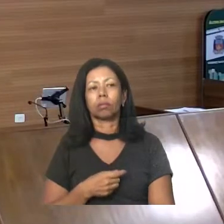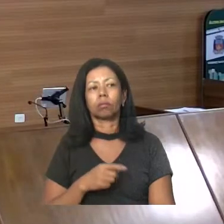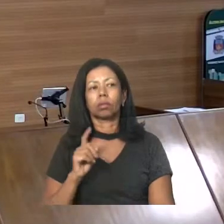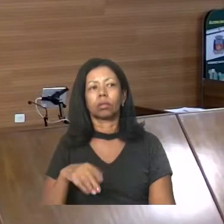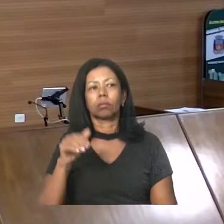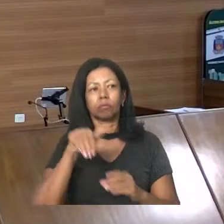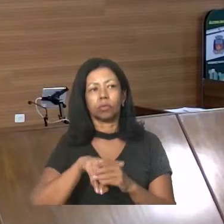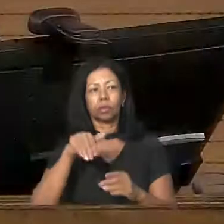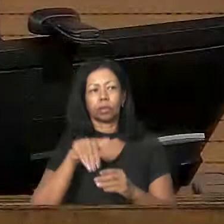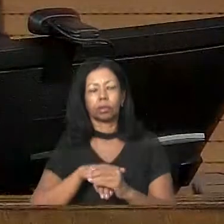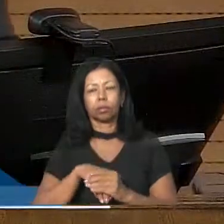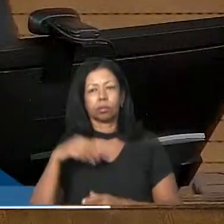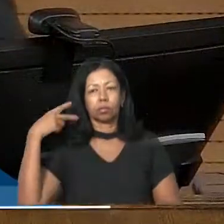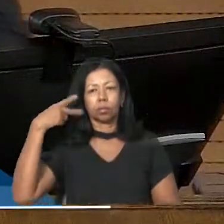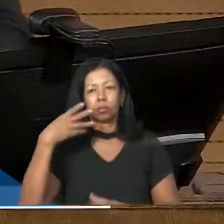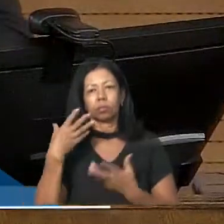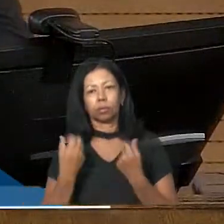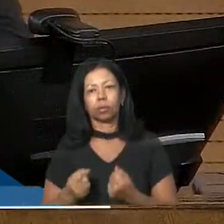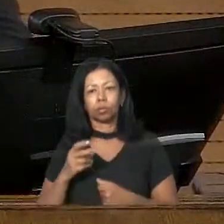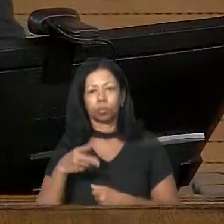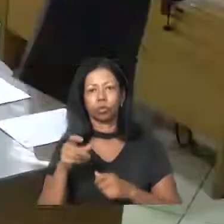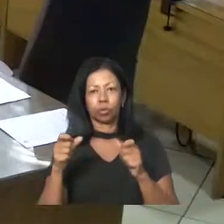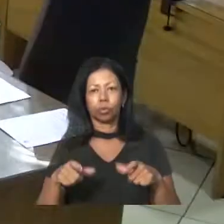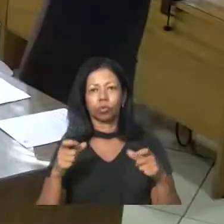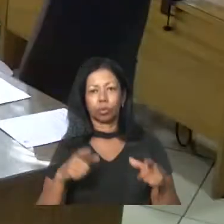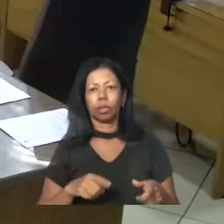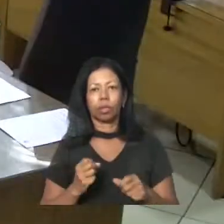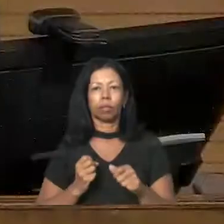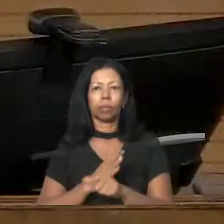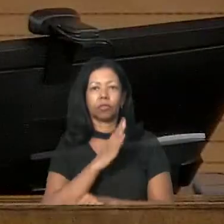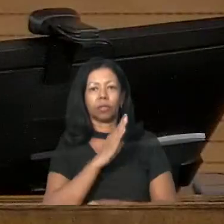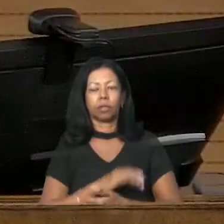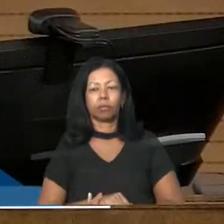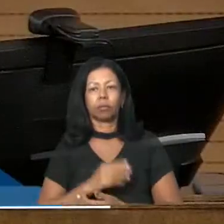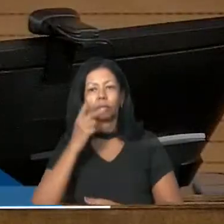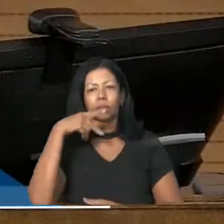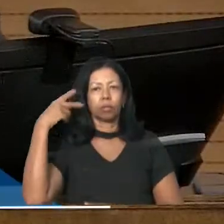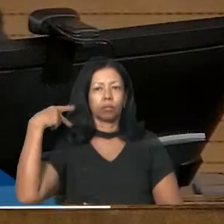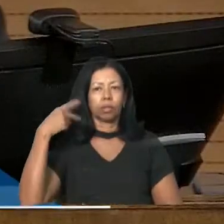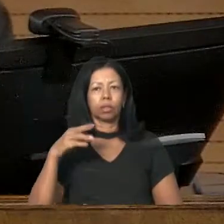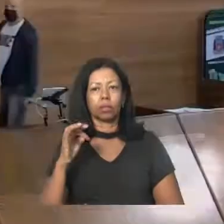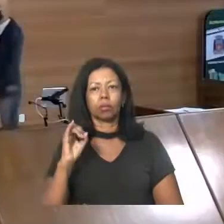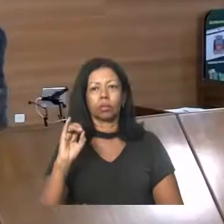votação, os vereadores que forem para aprovação, permaneçam como se encontram. Aprovado. Com a palavra, vereador Tinho.